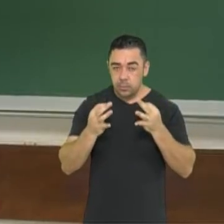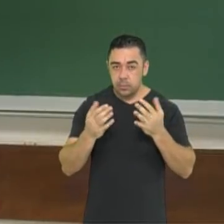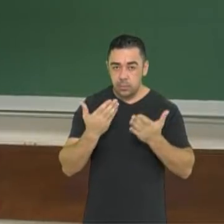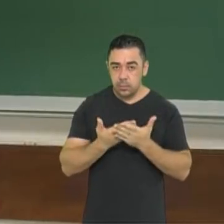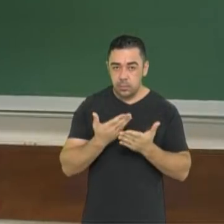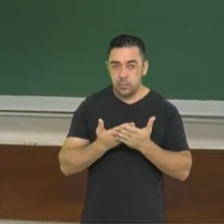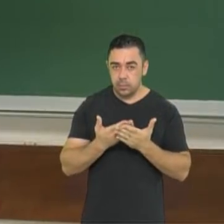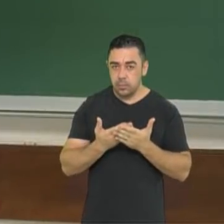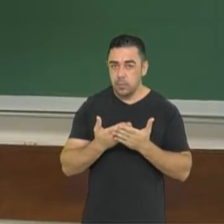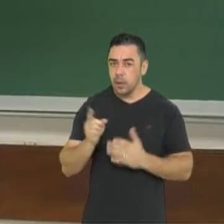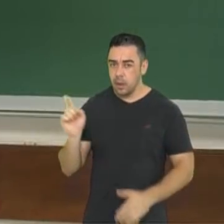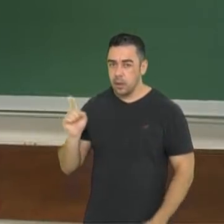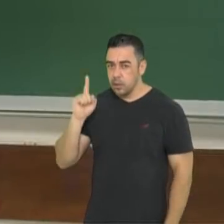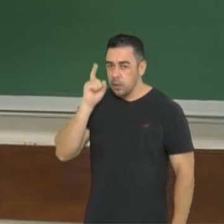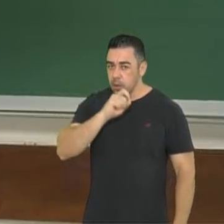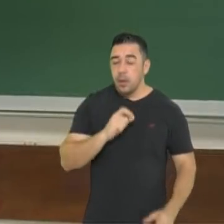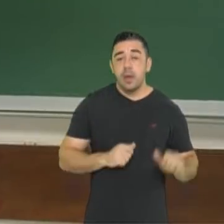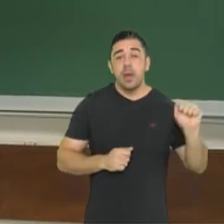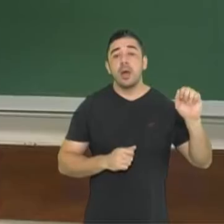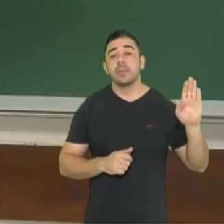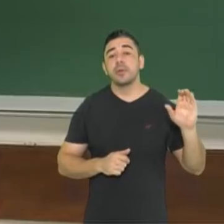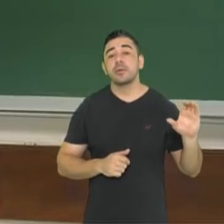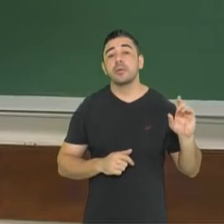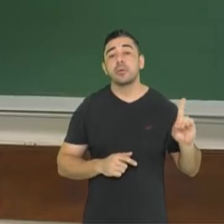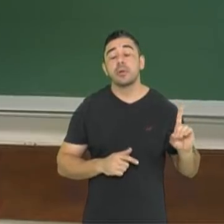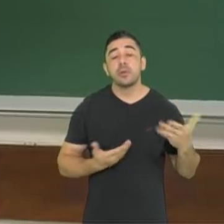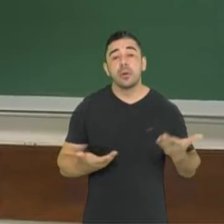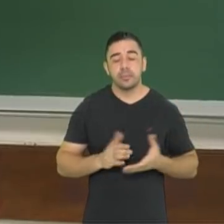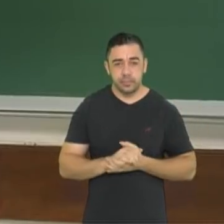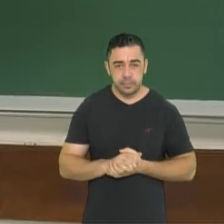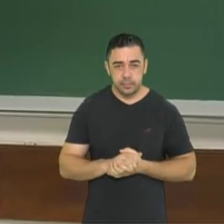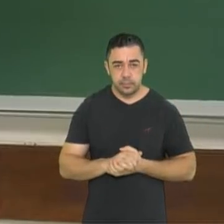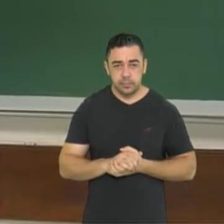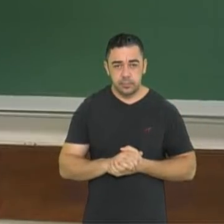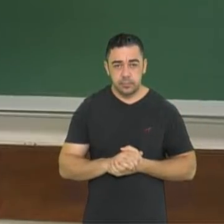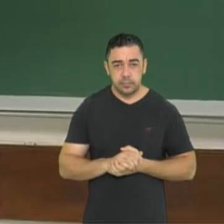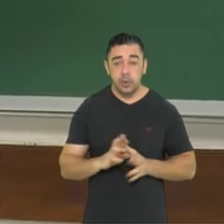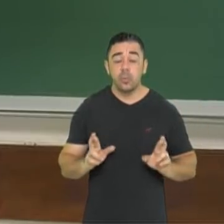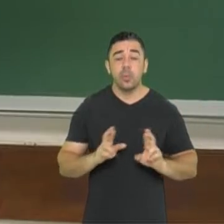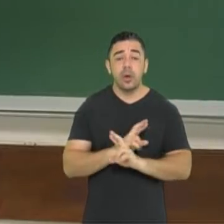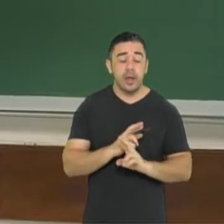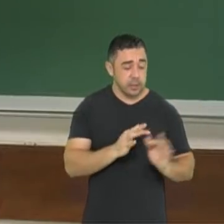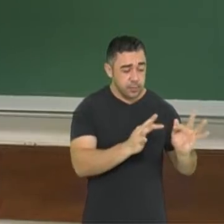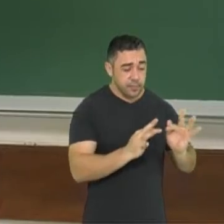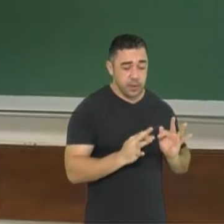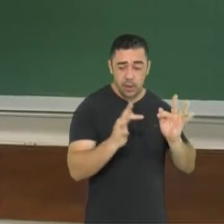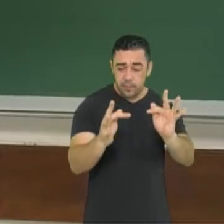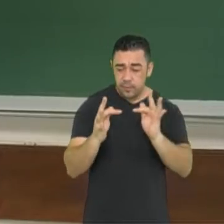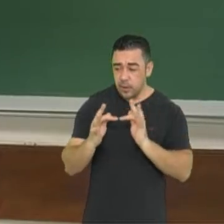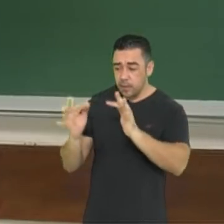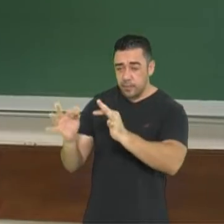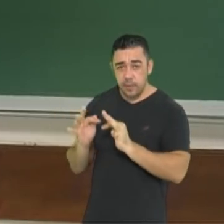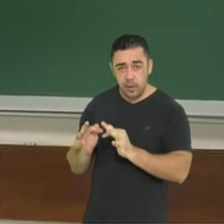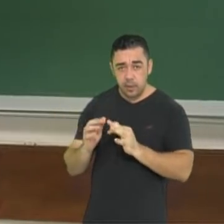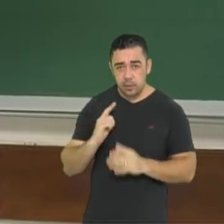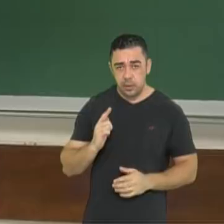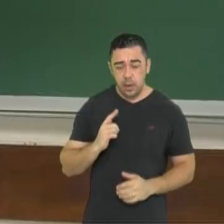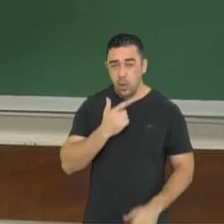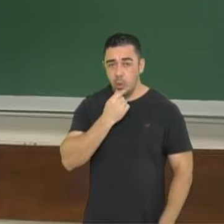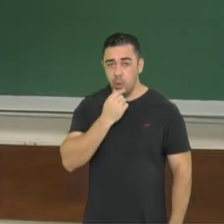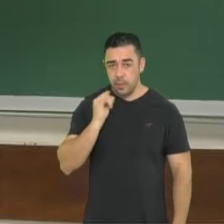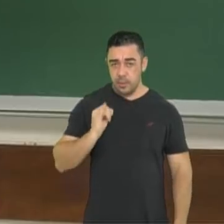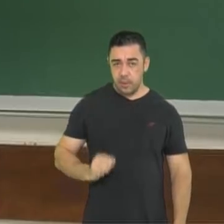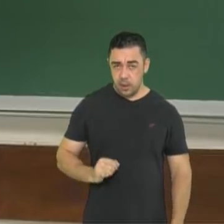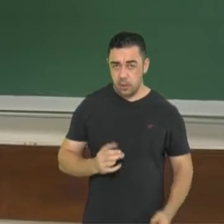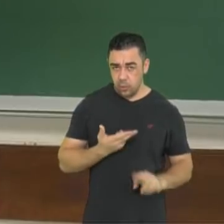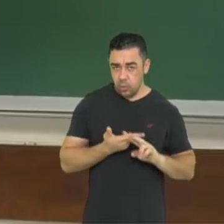que essa eu acho que está mais difícil. Letra A, B, C ou D, galerinha? Qual que é a relação de fidelidade quando chegava Carlos Magno, que